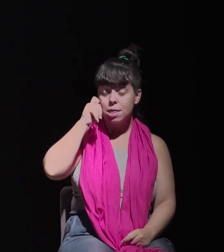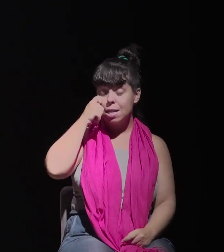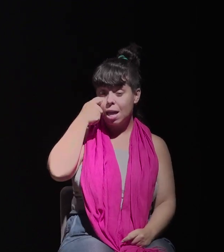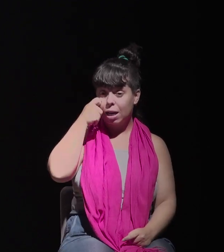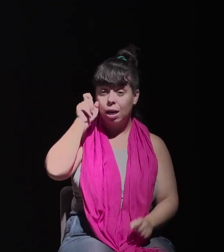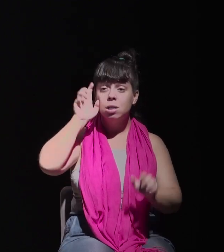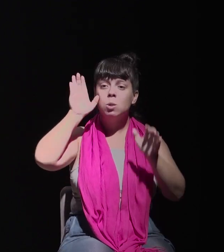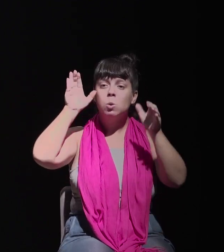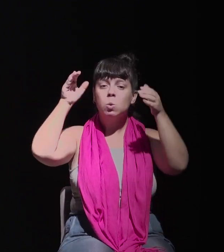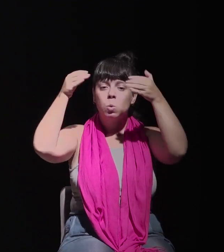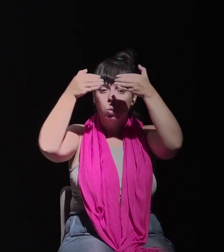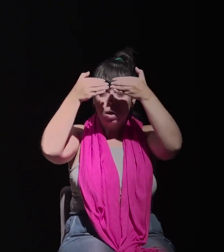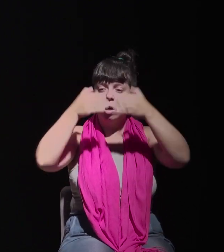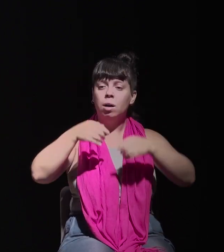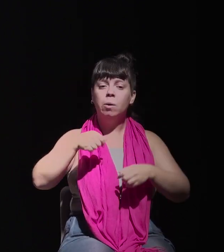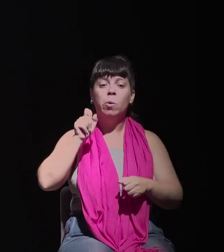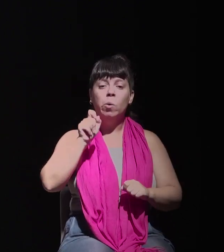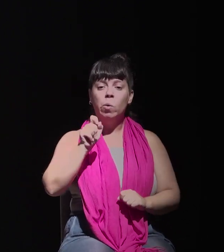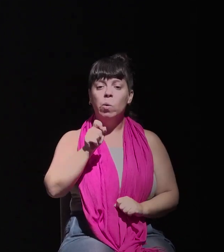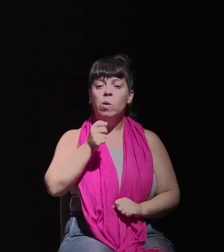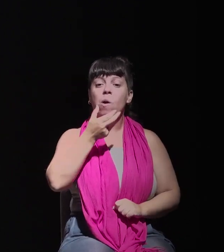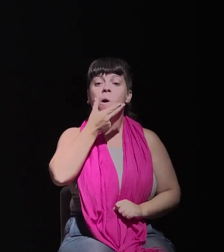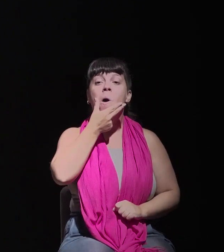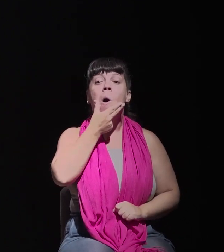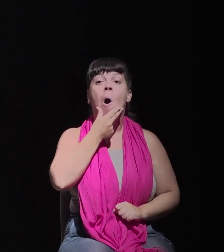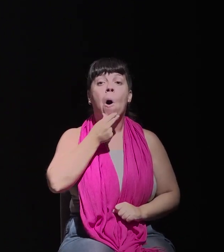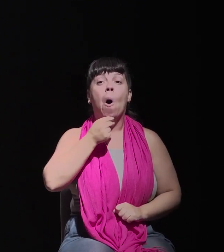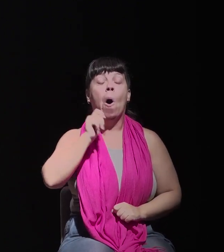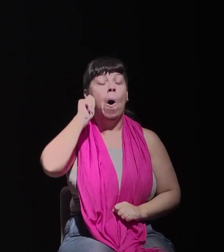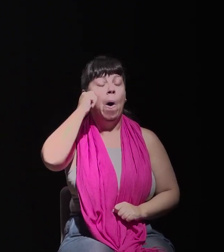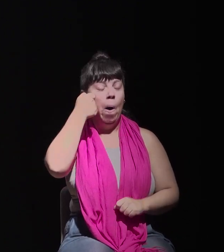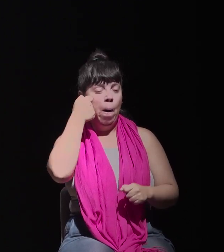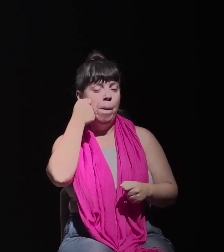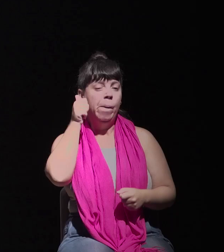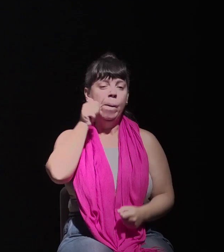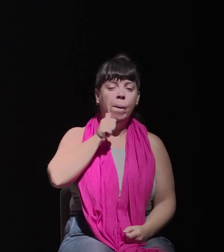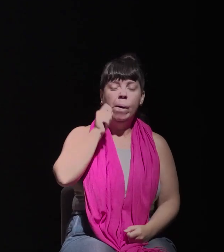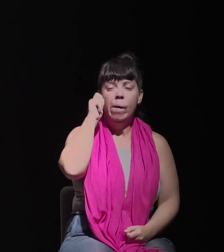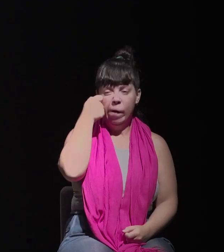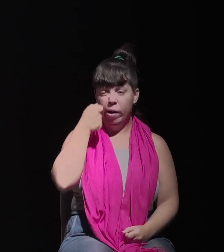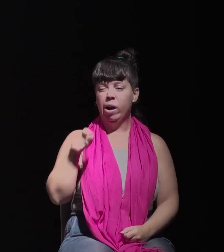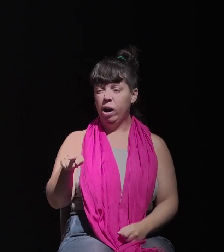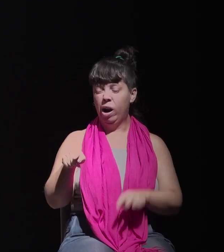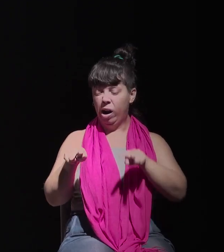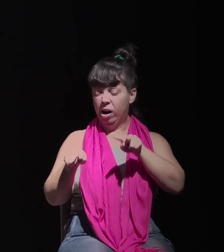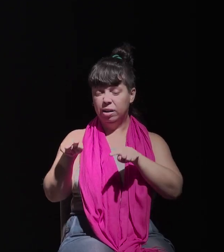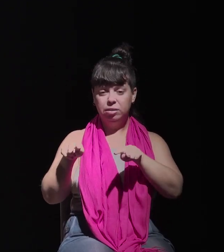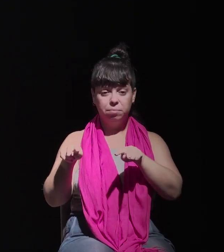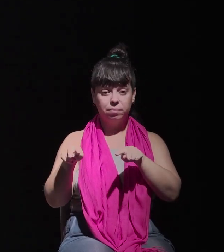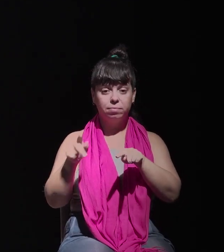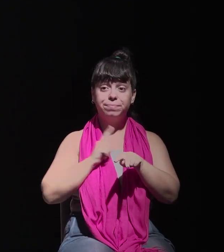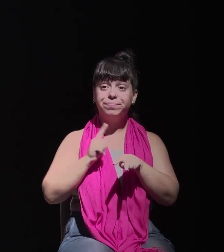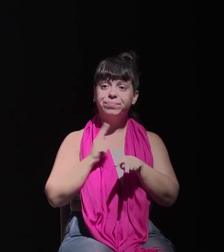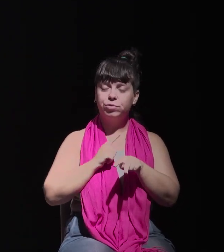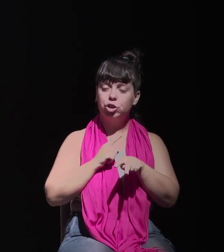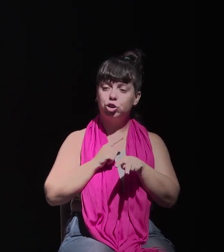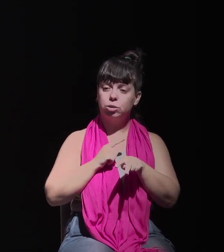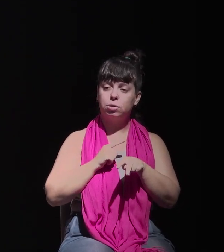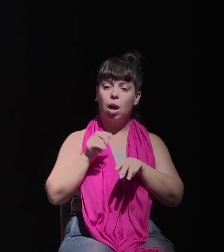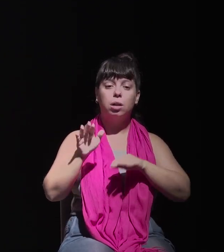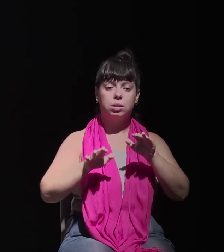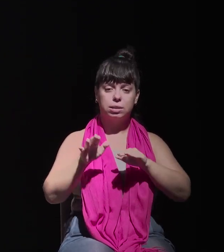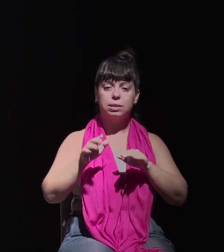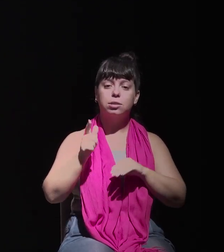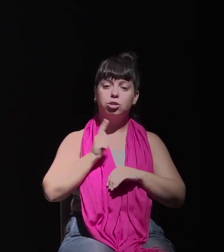era uma leitura sobre a masculinidade negra e a feminilidade negra. Em determinados momentos, havia uma equiparação entre